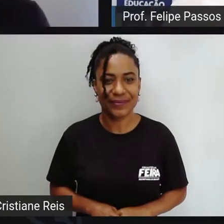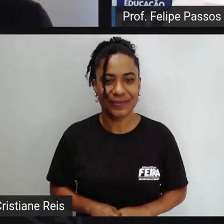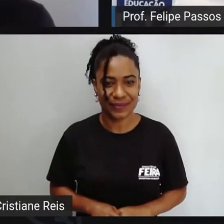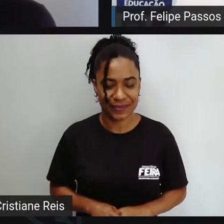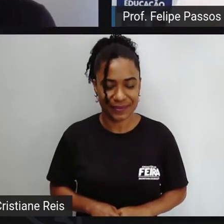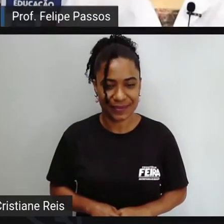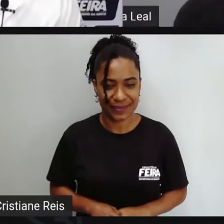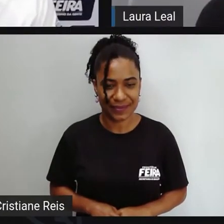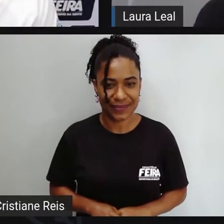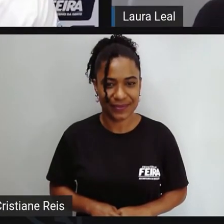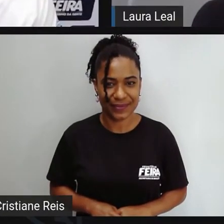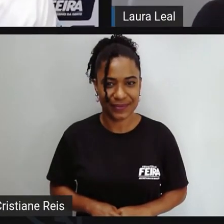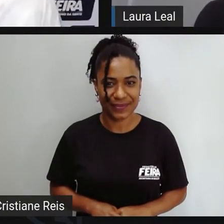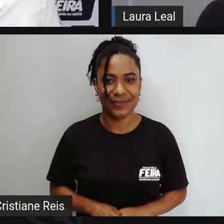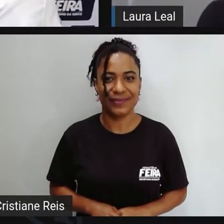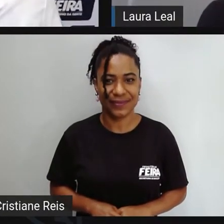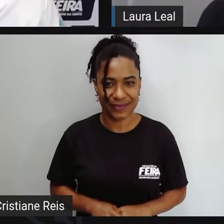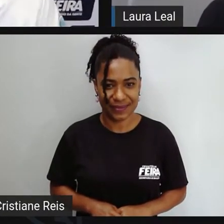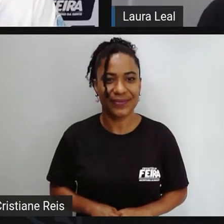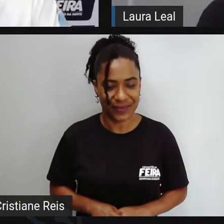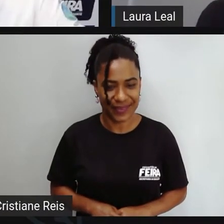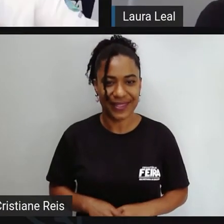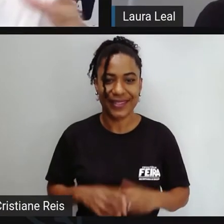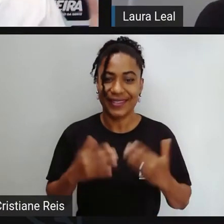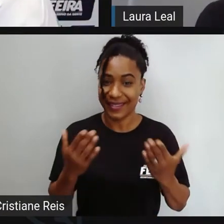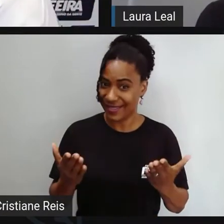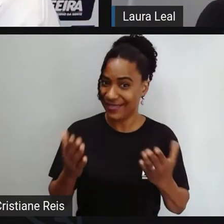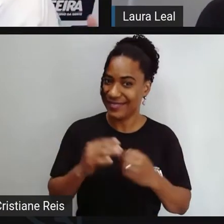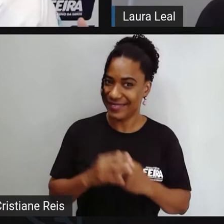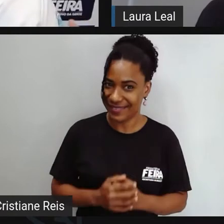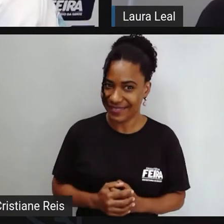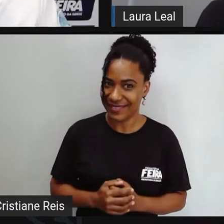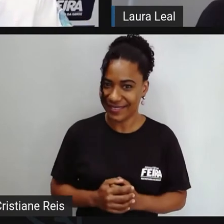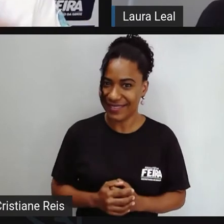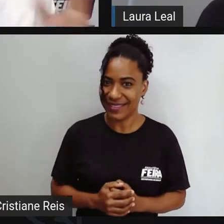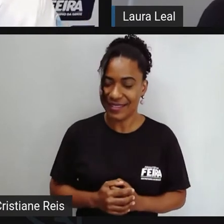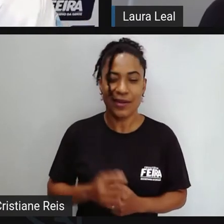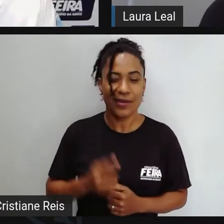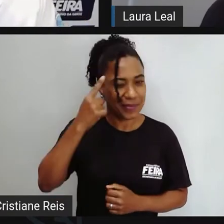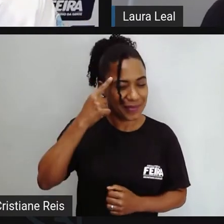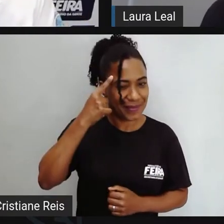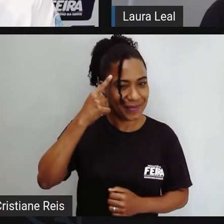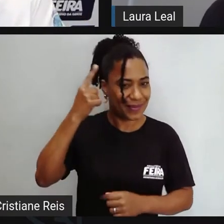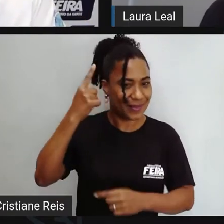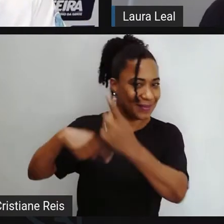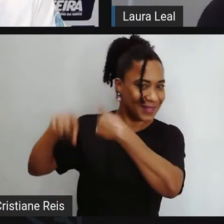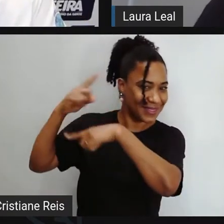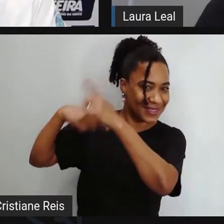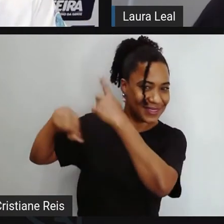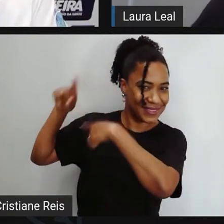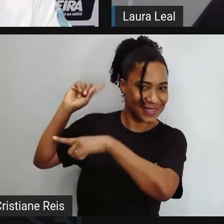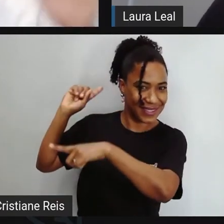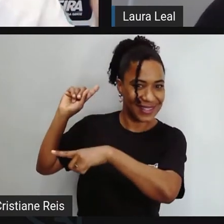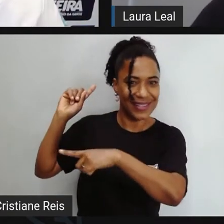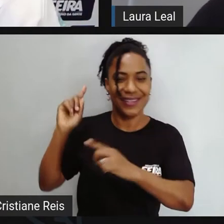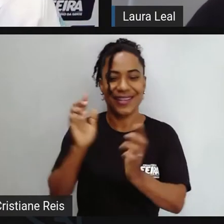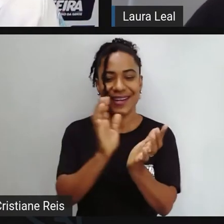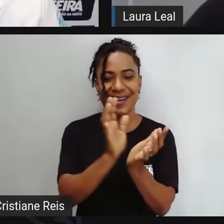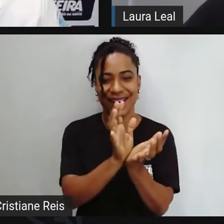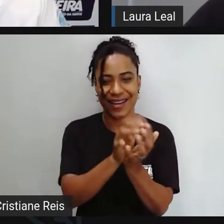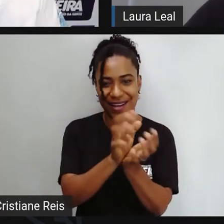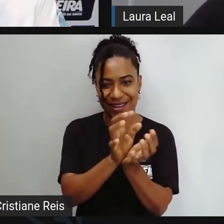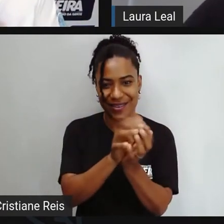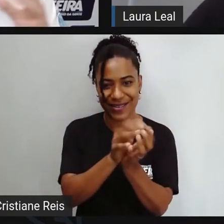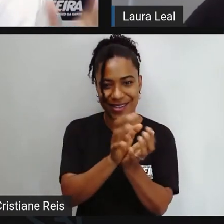Opa, beleza. Então, Laura, vamos aqui voltar um pouquinho no tempo. Estamos lá em Caruaru, Pernambuco. Nasce